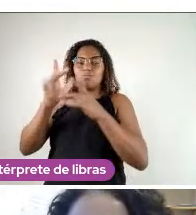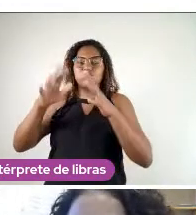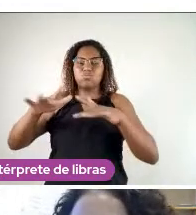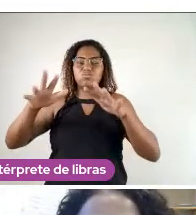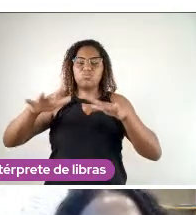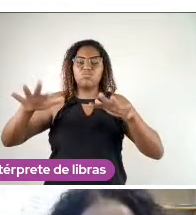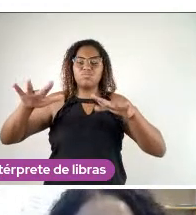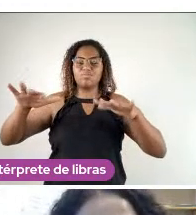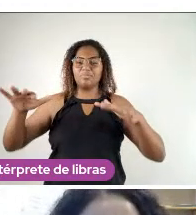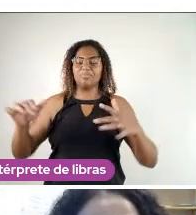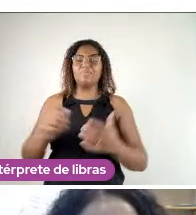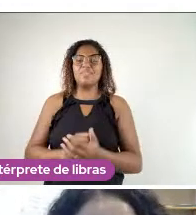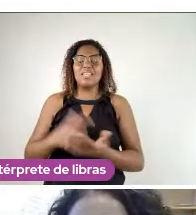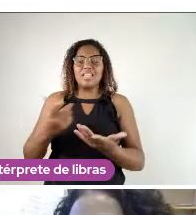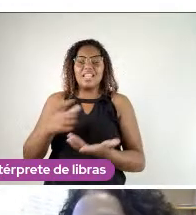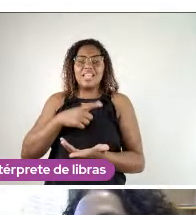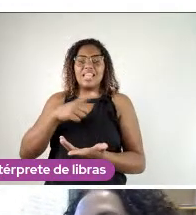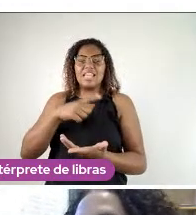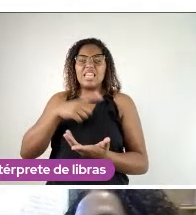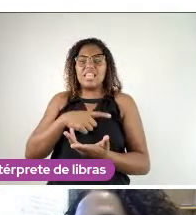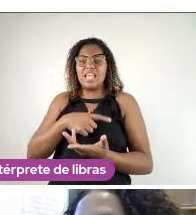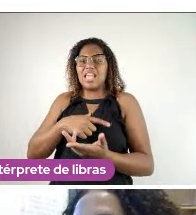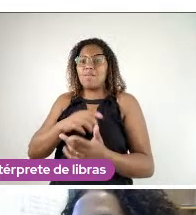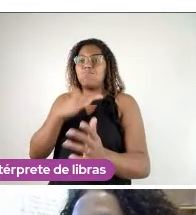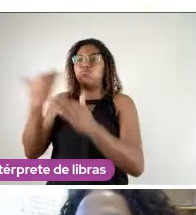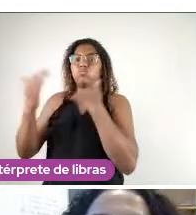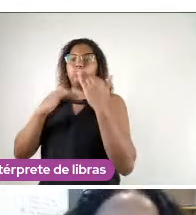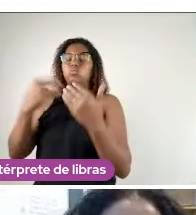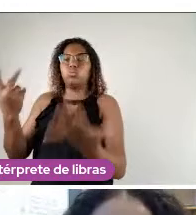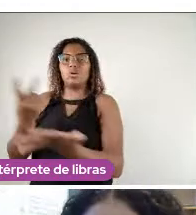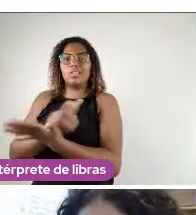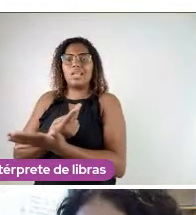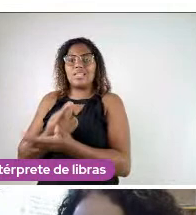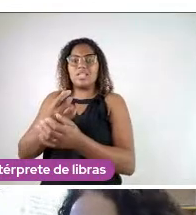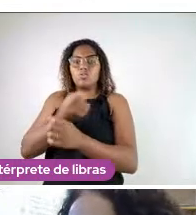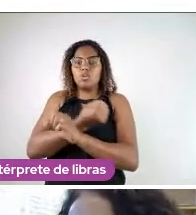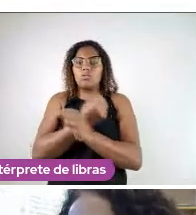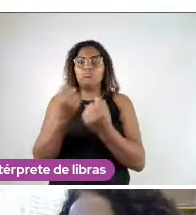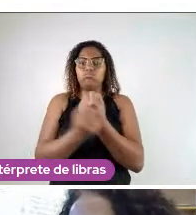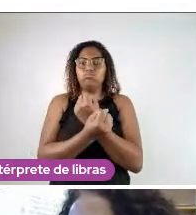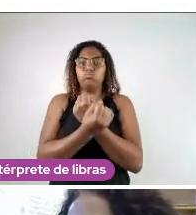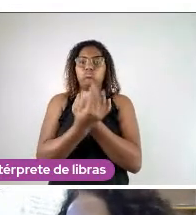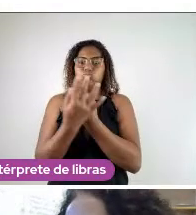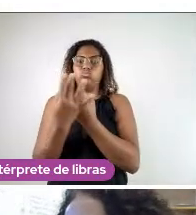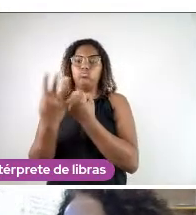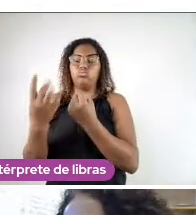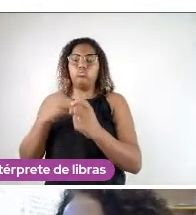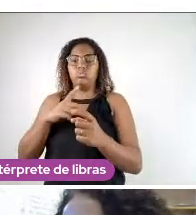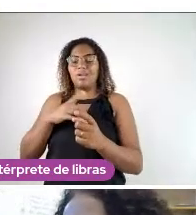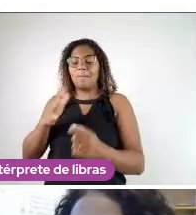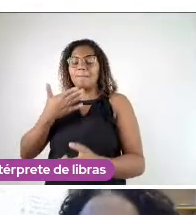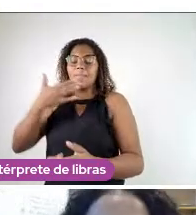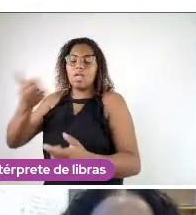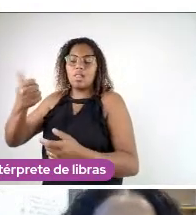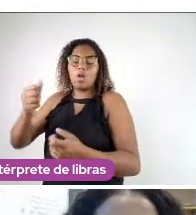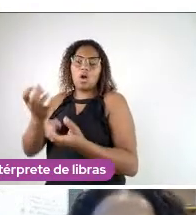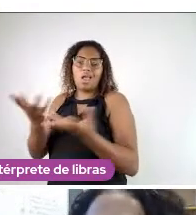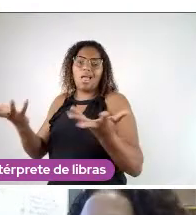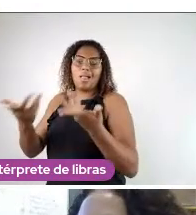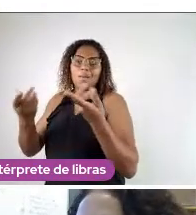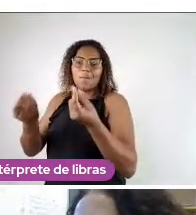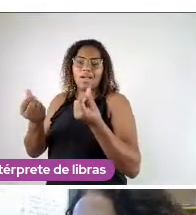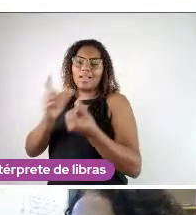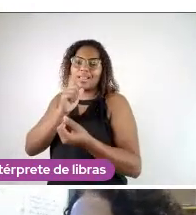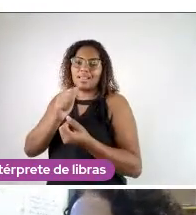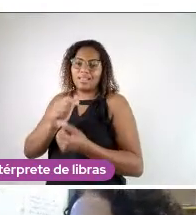né? E, então, tem uma mortandade muito grande desses organismos e também deteriora a qualidade da água. E aí a gente tem um problema,